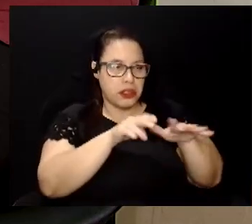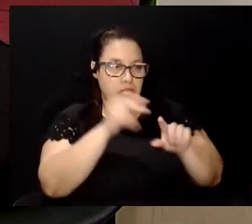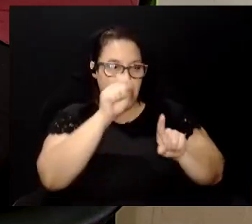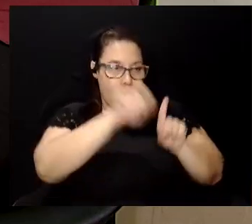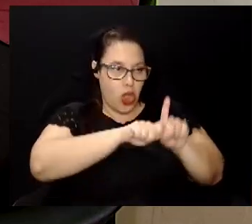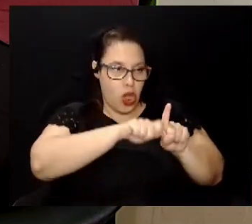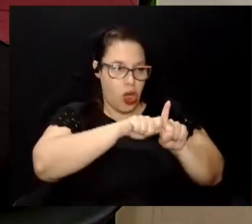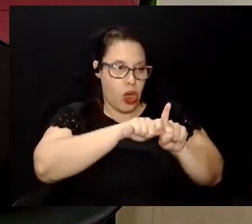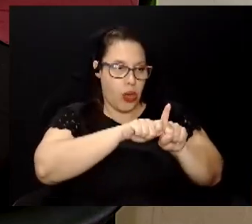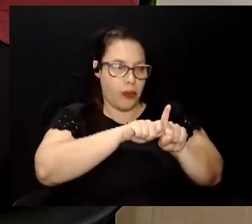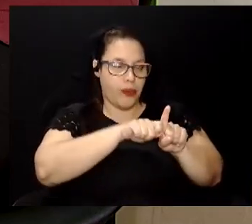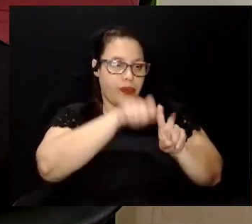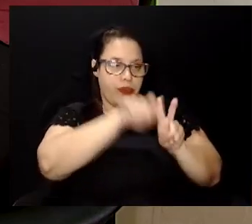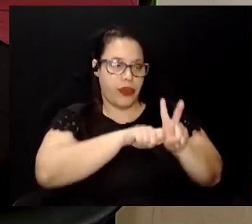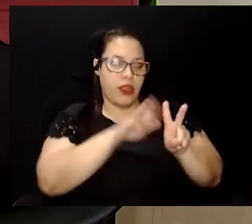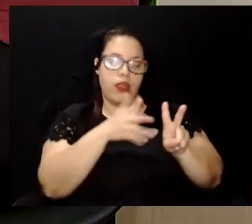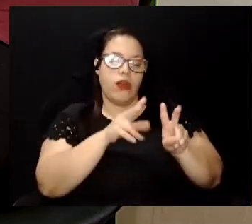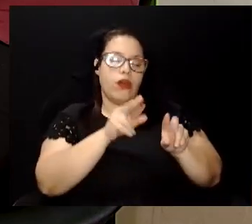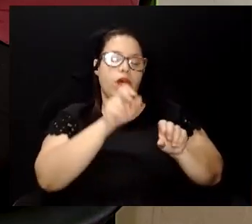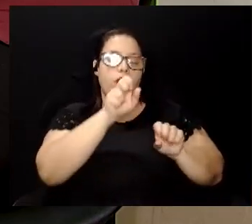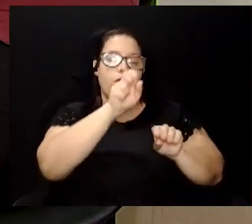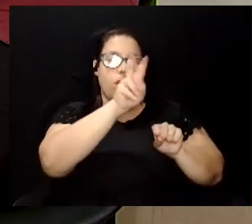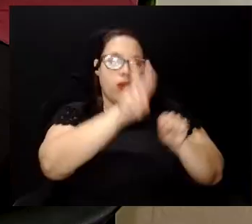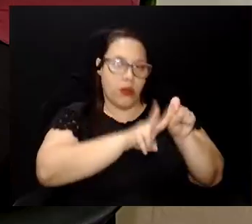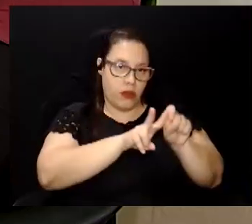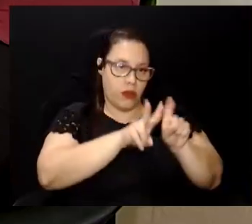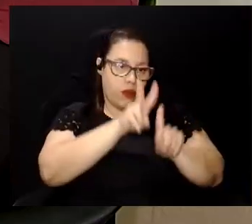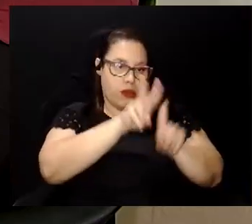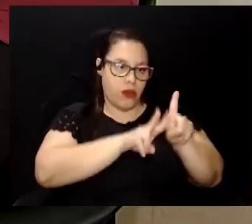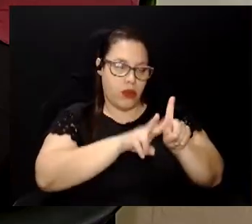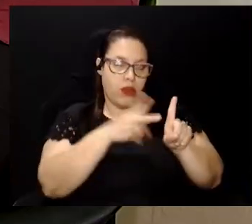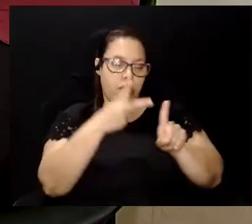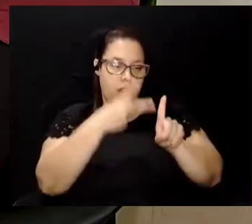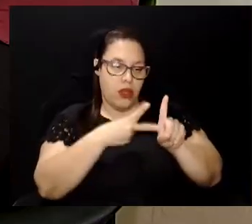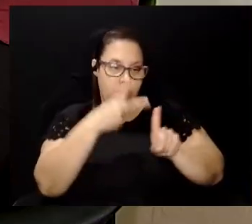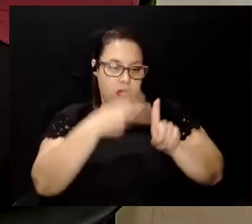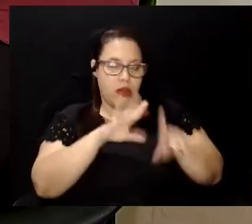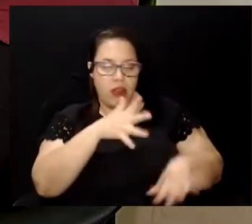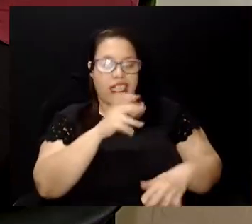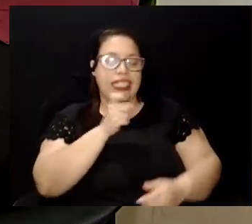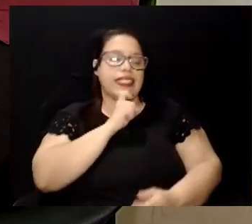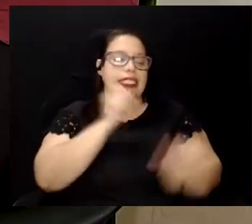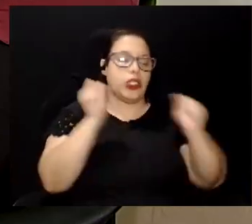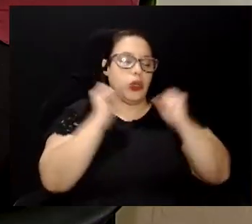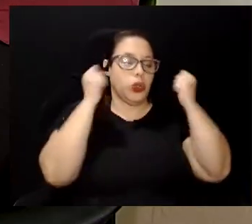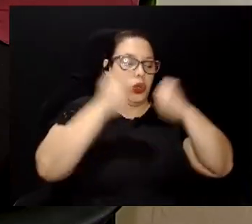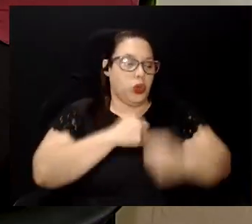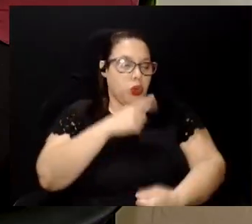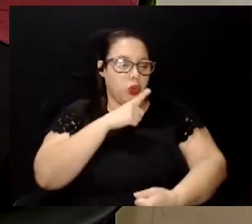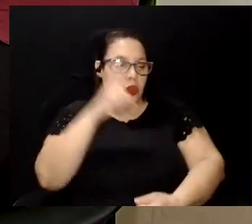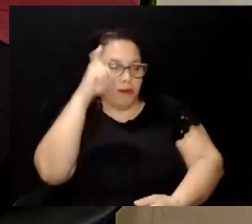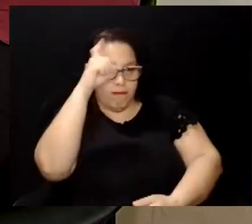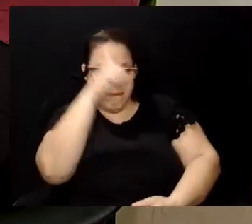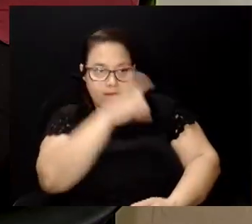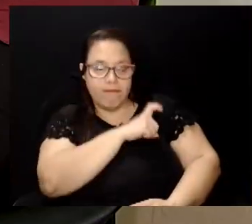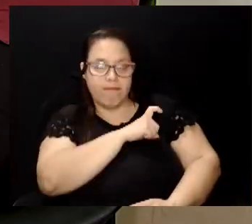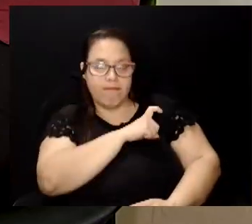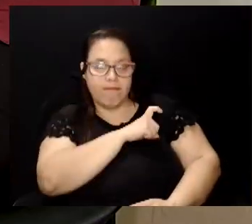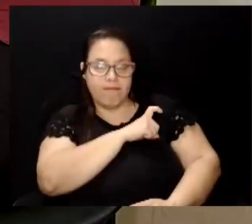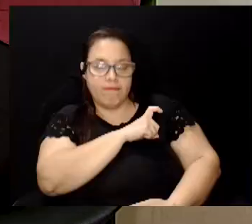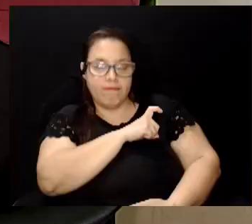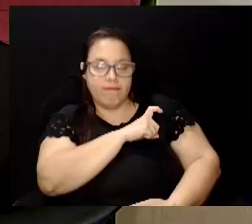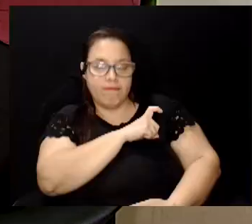agora, nessa época de inverno, então a gente sabe que várias famílias têm uma dificuldade, têm a vulnerabilidade